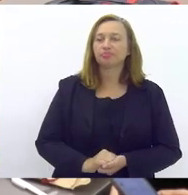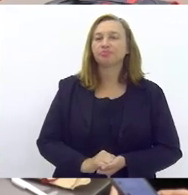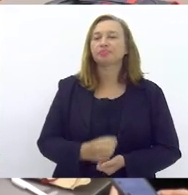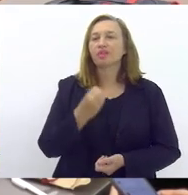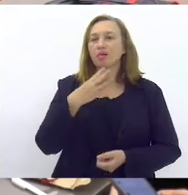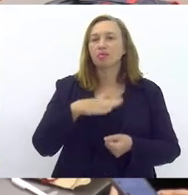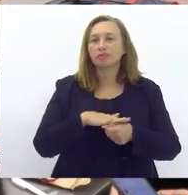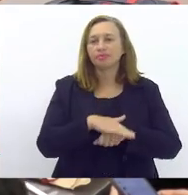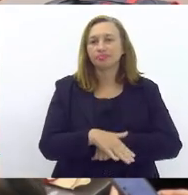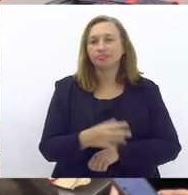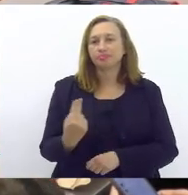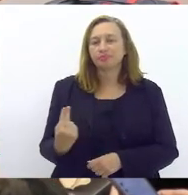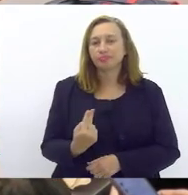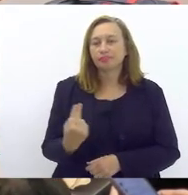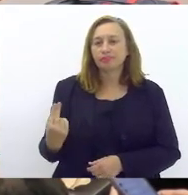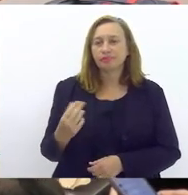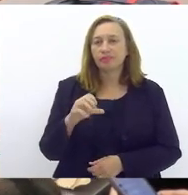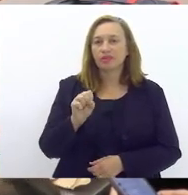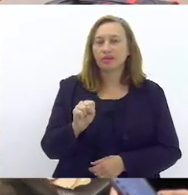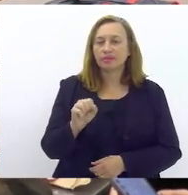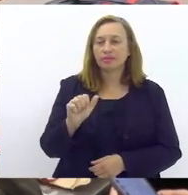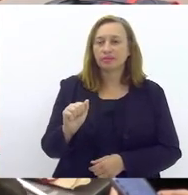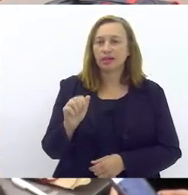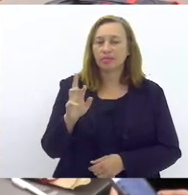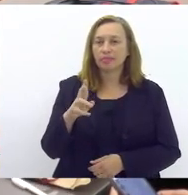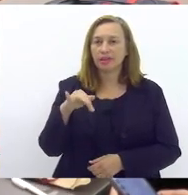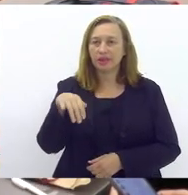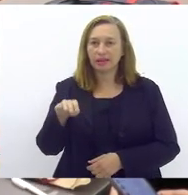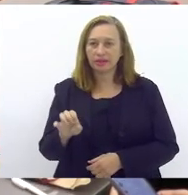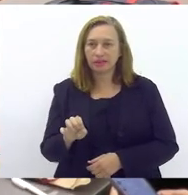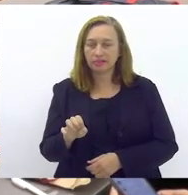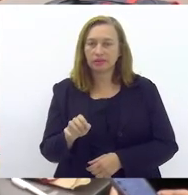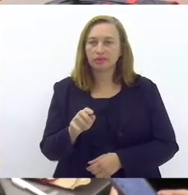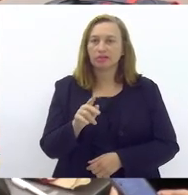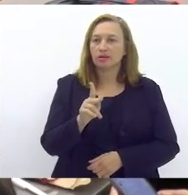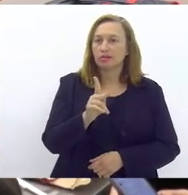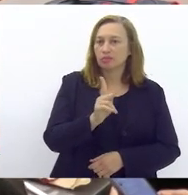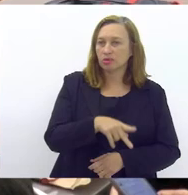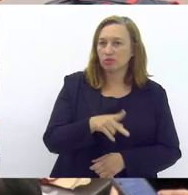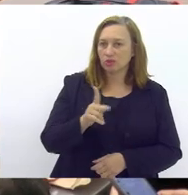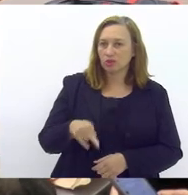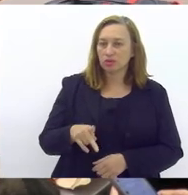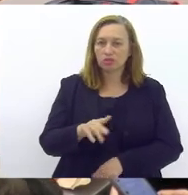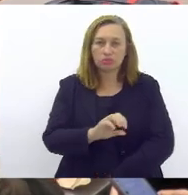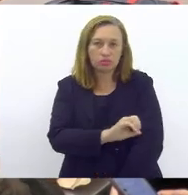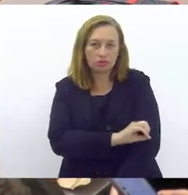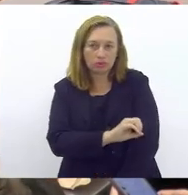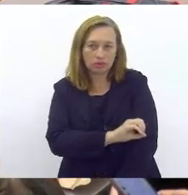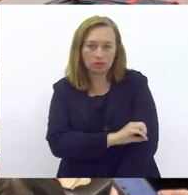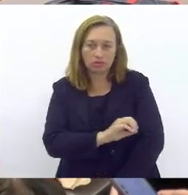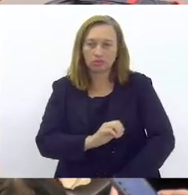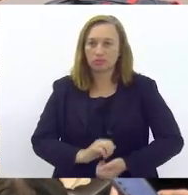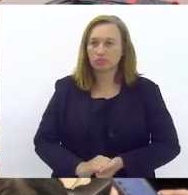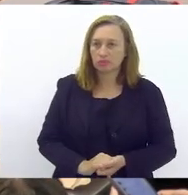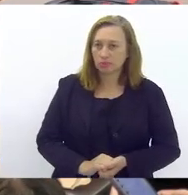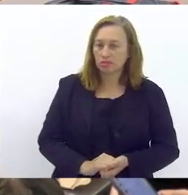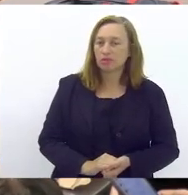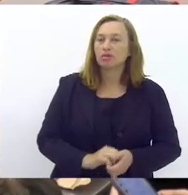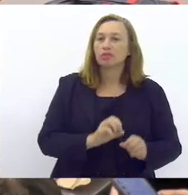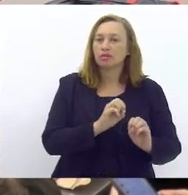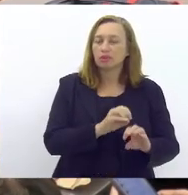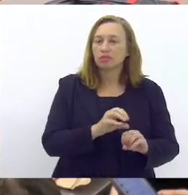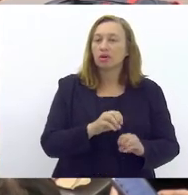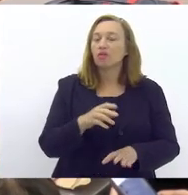Boa noite, meu nome é Sabrina Damasceno, sou agente de educação infantil. Né? Eu vim para